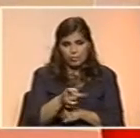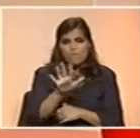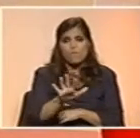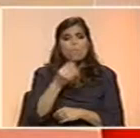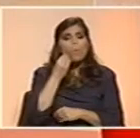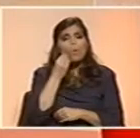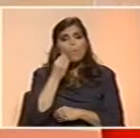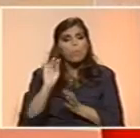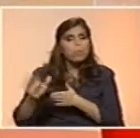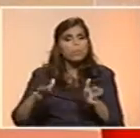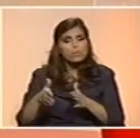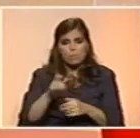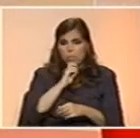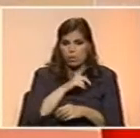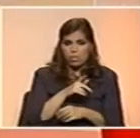produzido pode ser